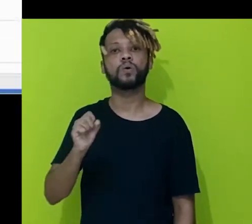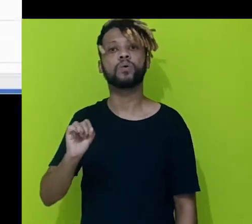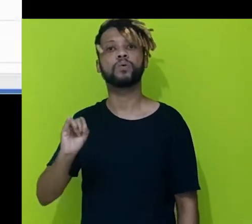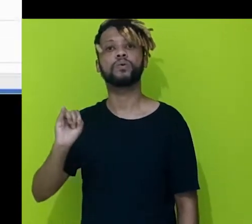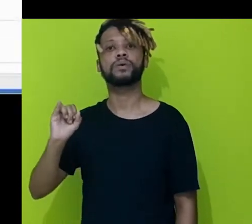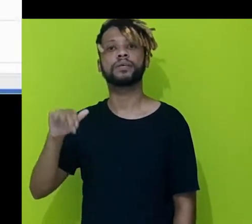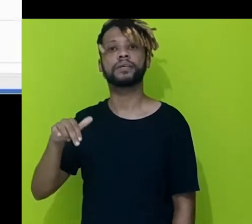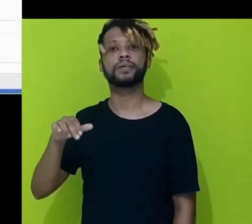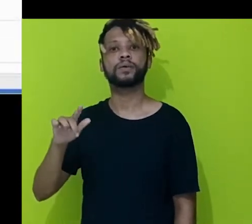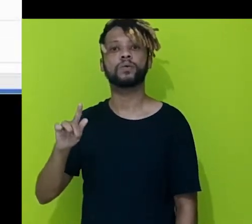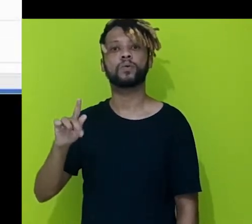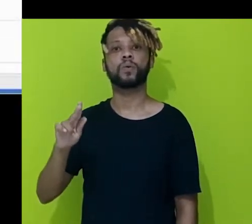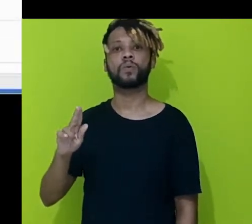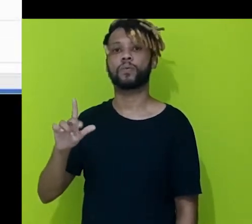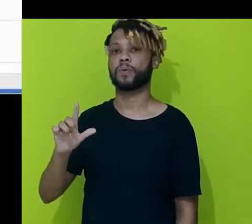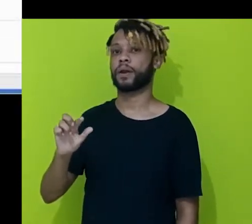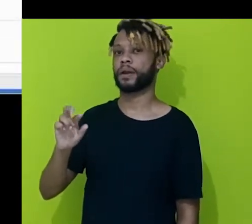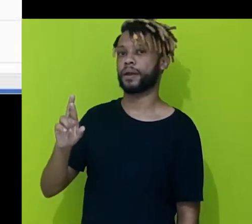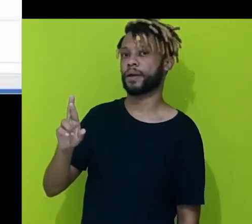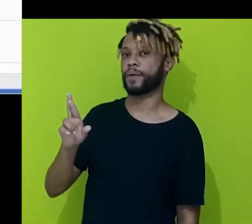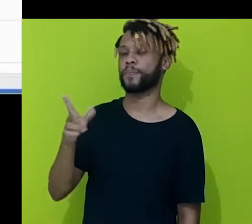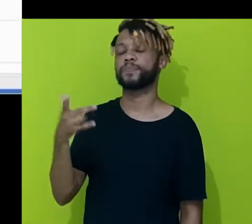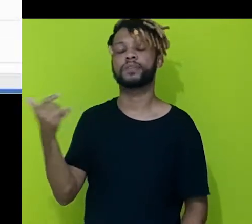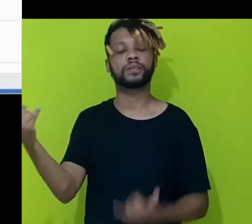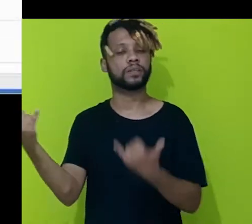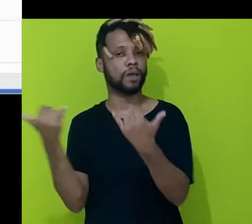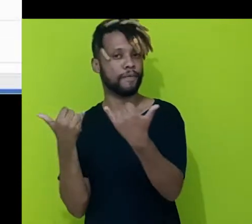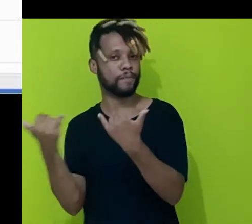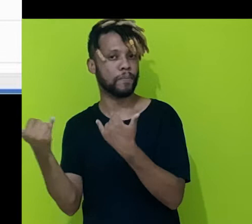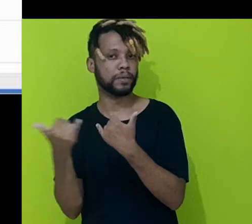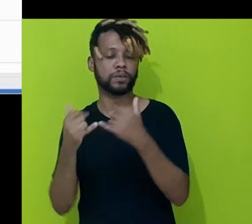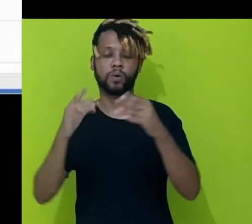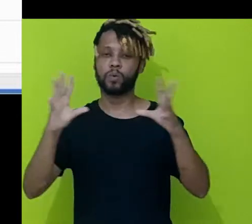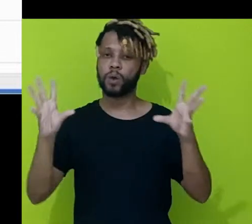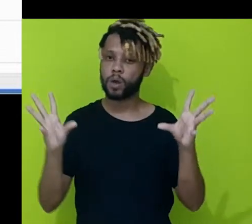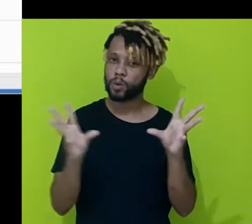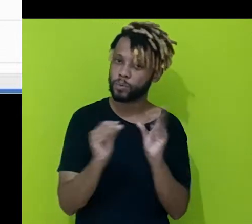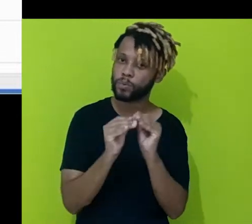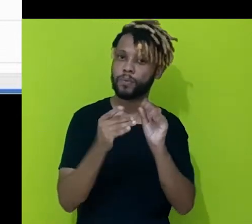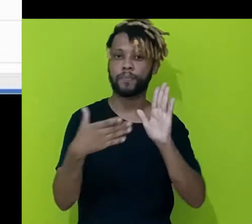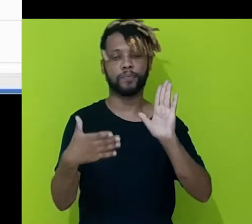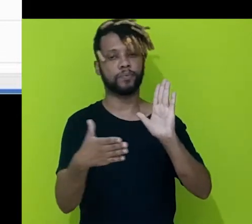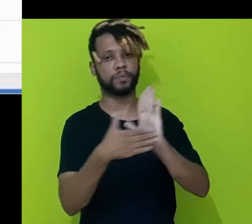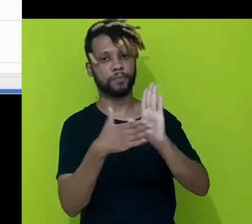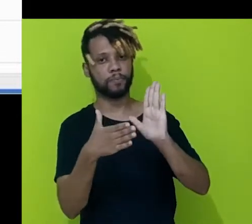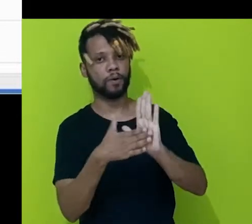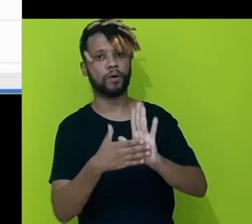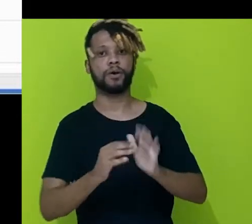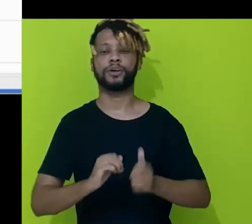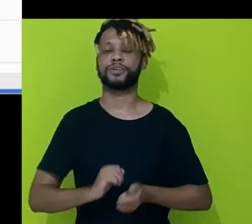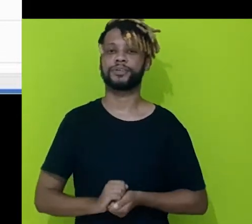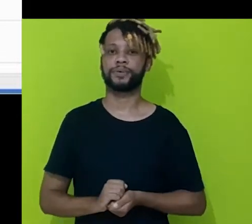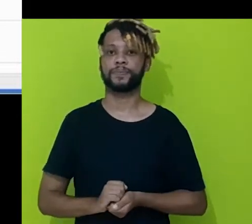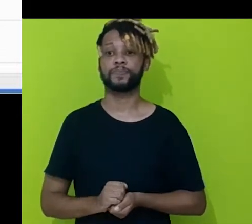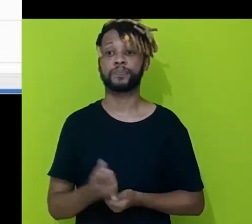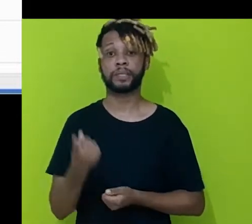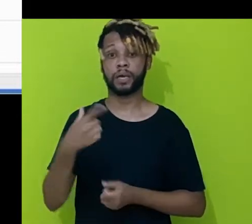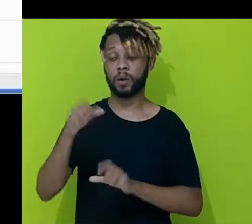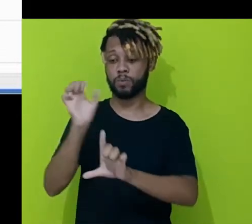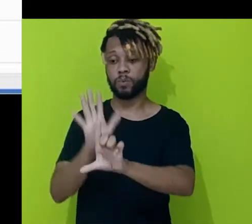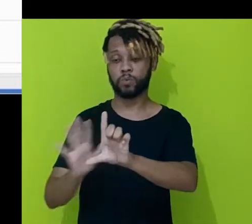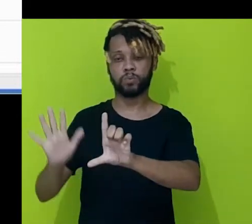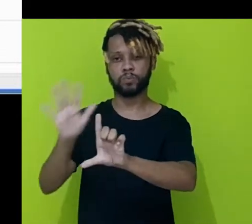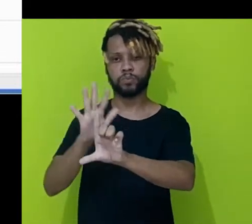E são aquelas informações do projeto, resumo da proposta. Aqui, olha, eles dão dicas nessas letrinhas